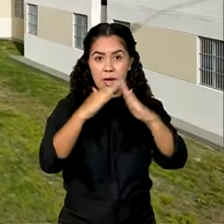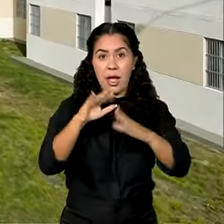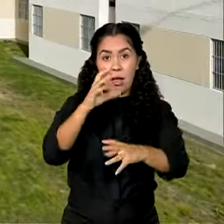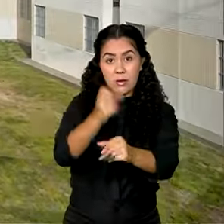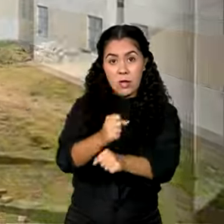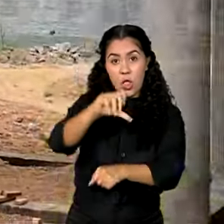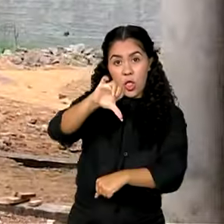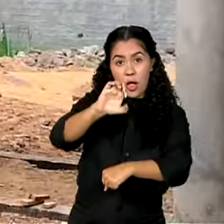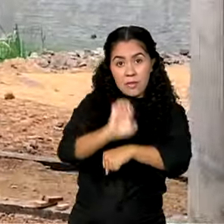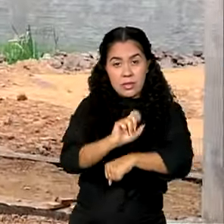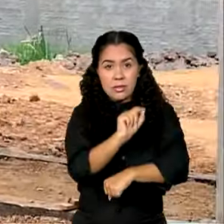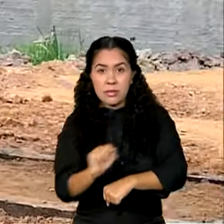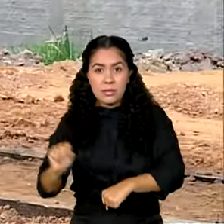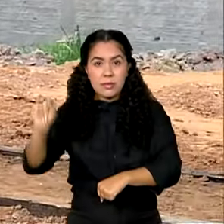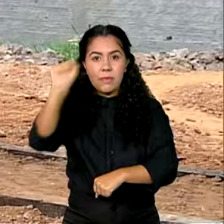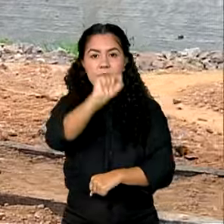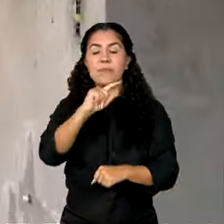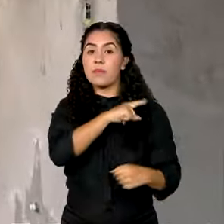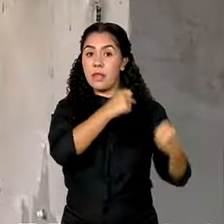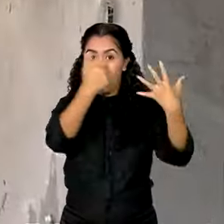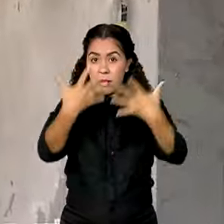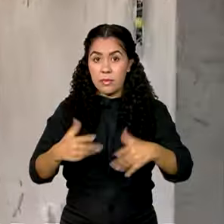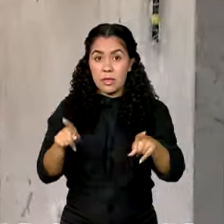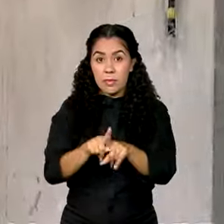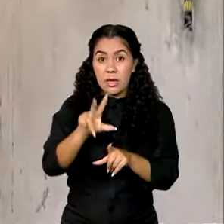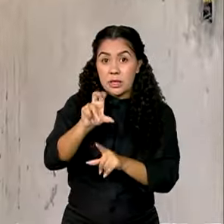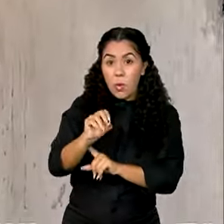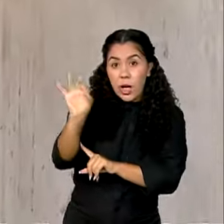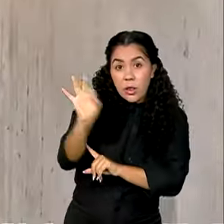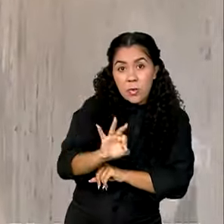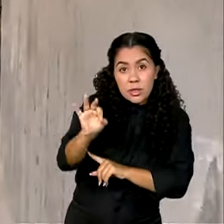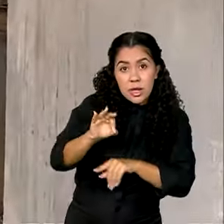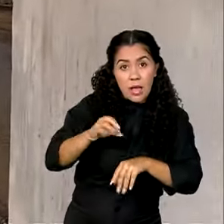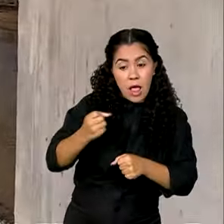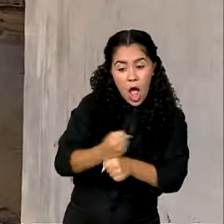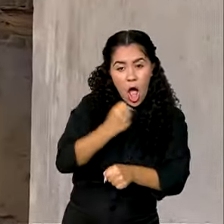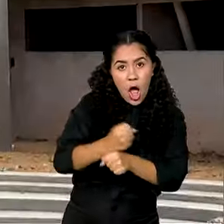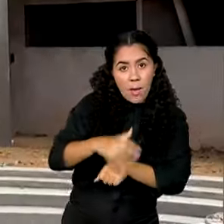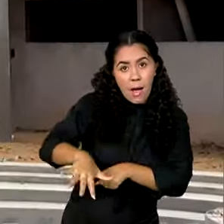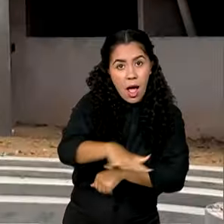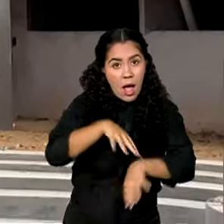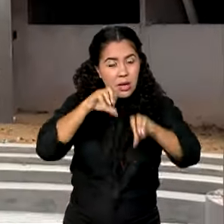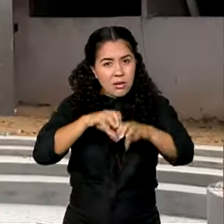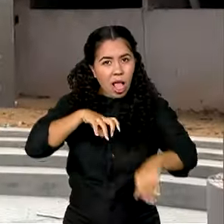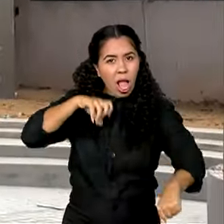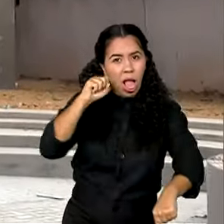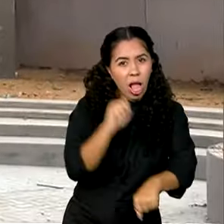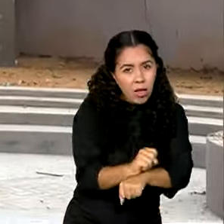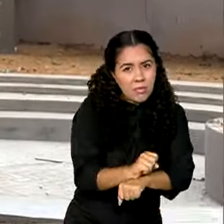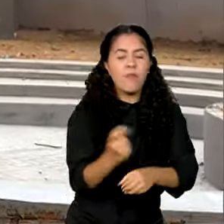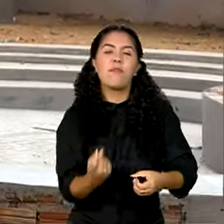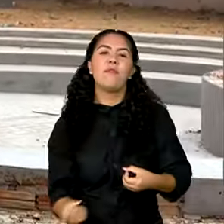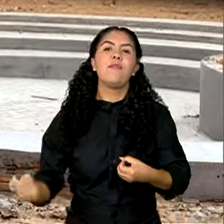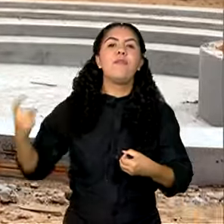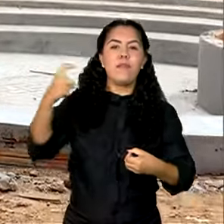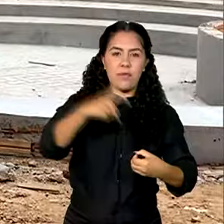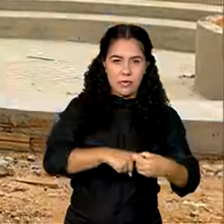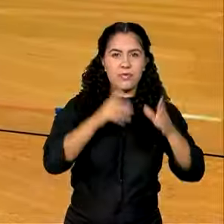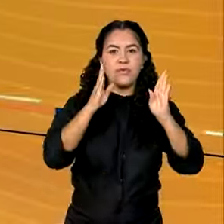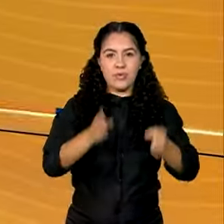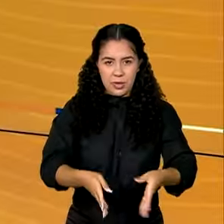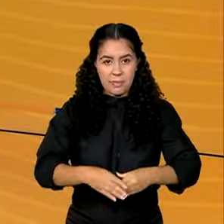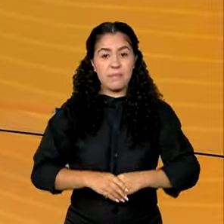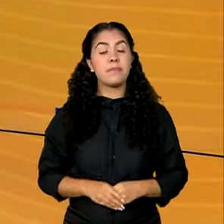estados. Quase 50% das obras de educação que estavam paralisadas ou inacabadas foram